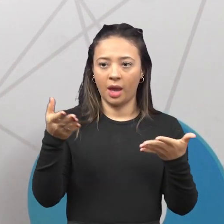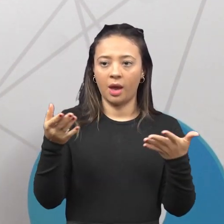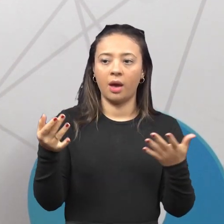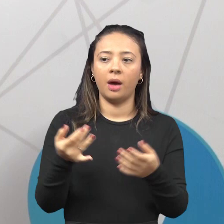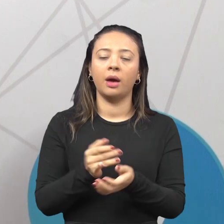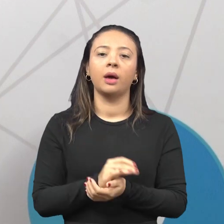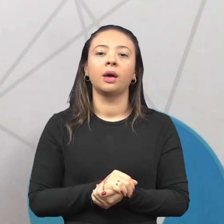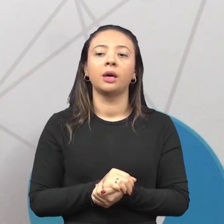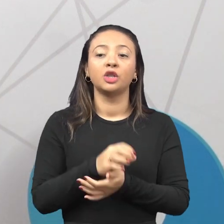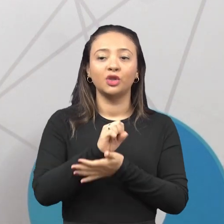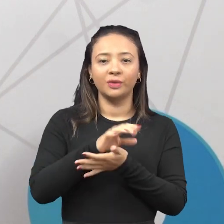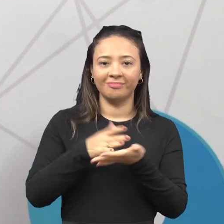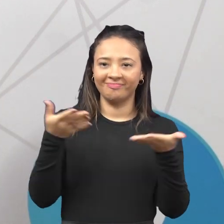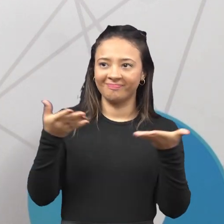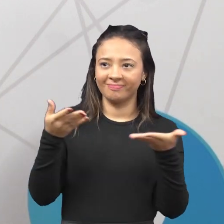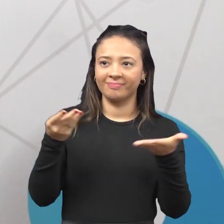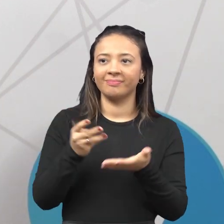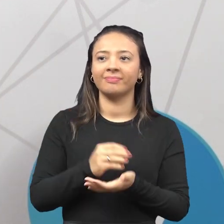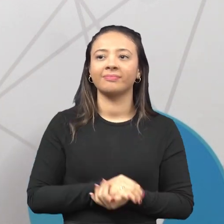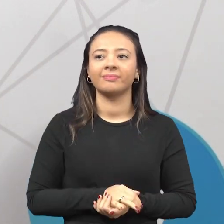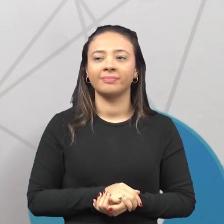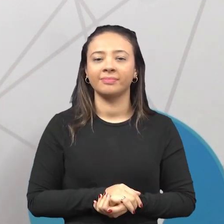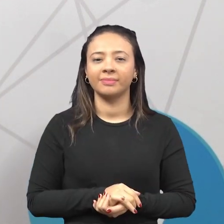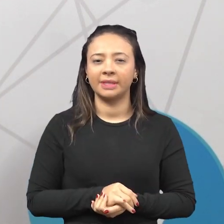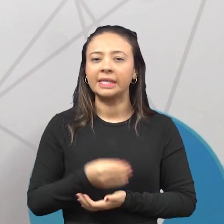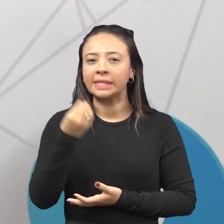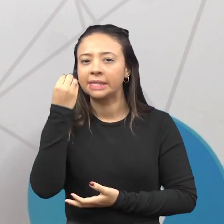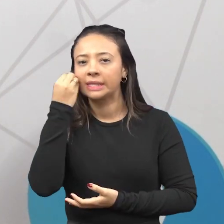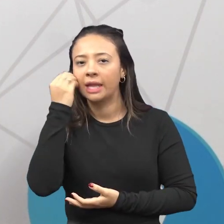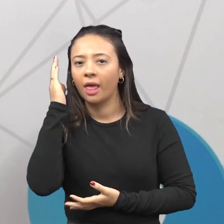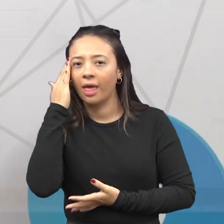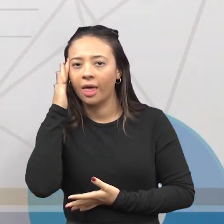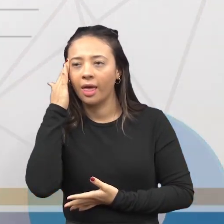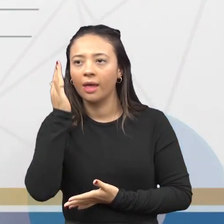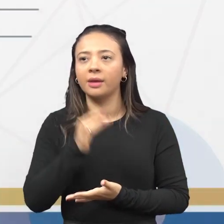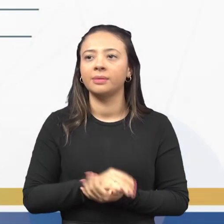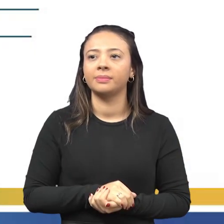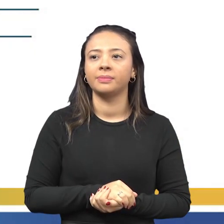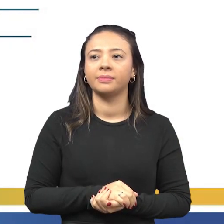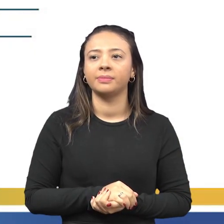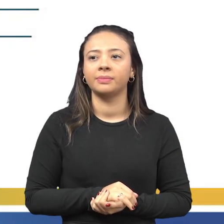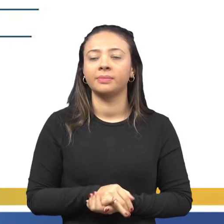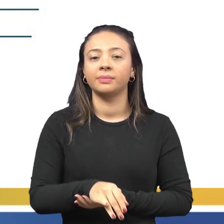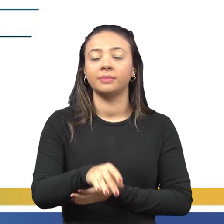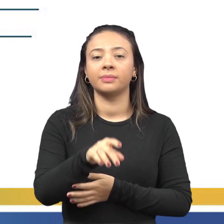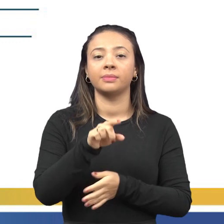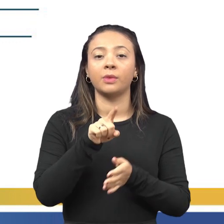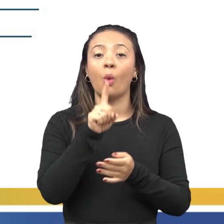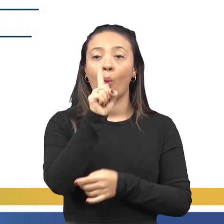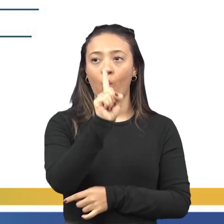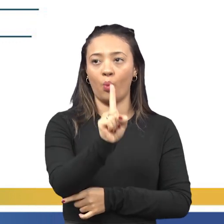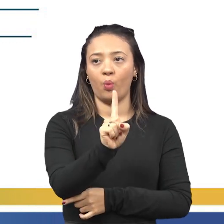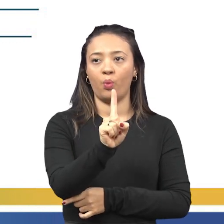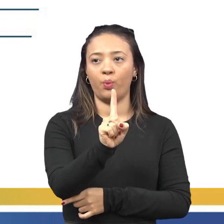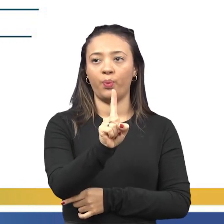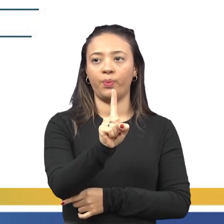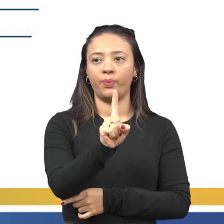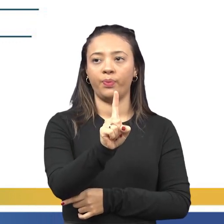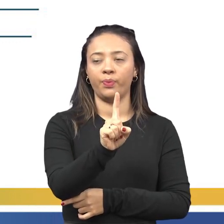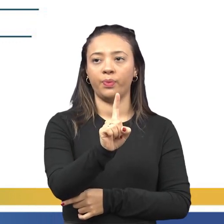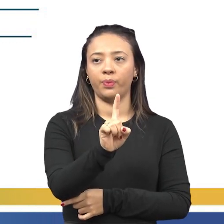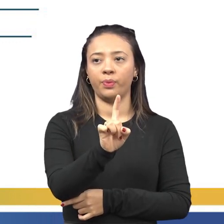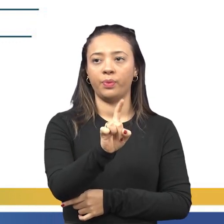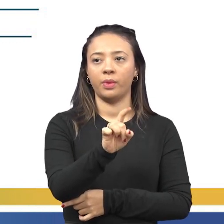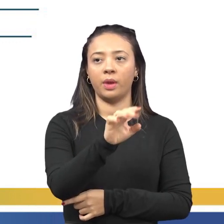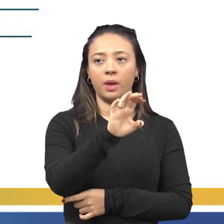algumas atividades, então, para ver se a gente consegue decifrar as palavras. Vamos ver. A primeira palavra que eu tenho